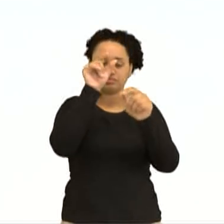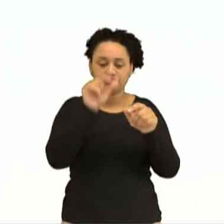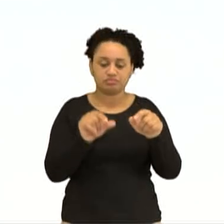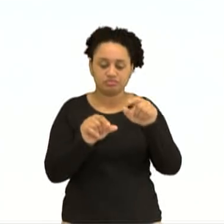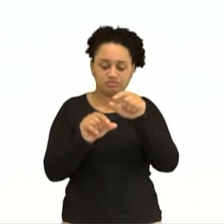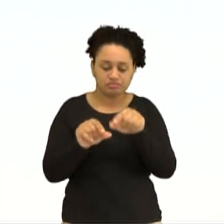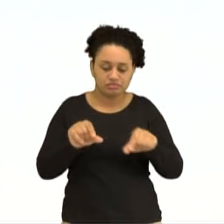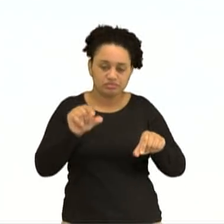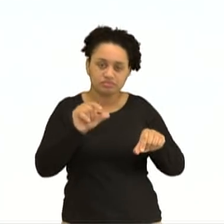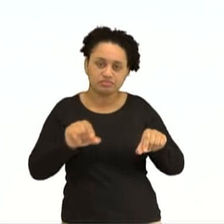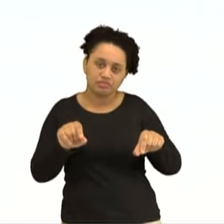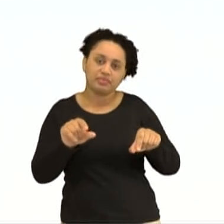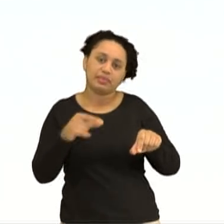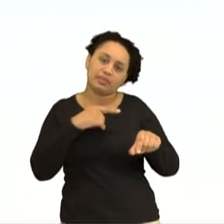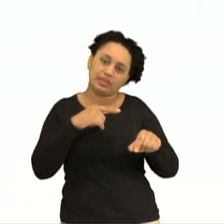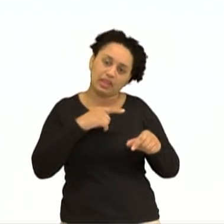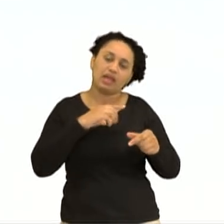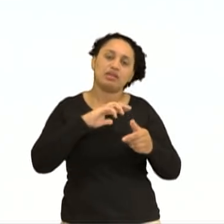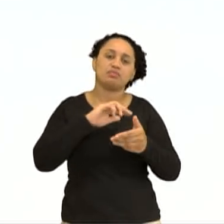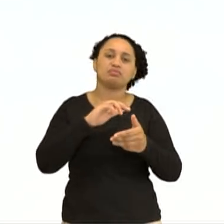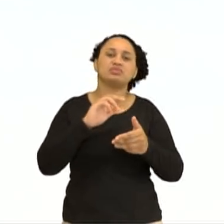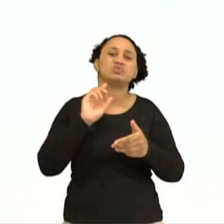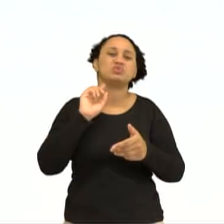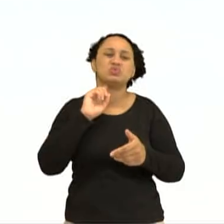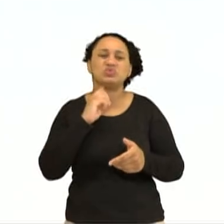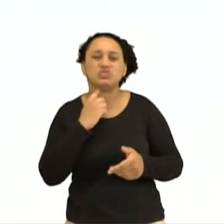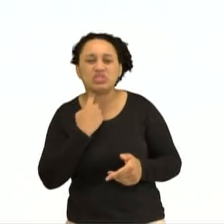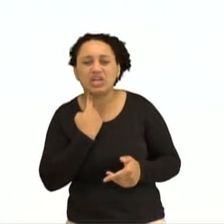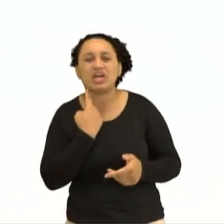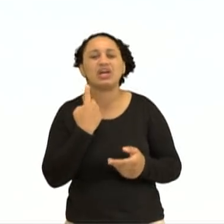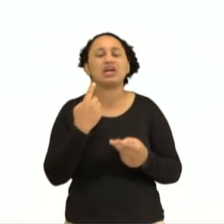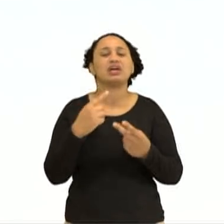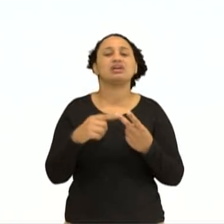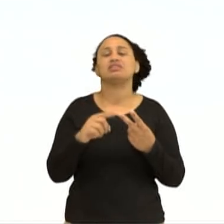ali acometidos por muita poluição,